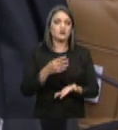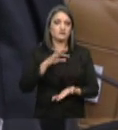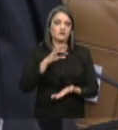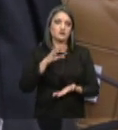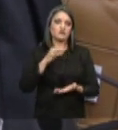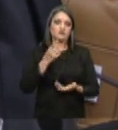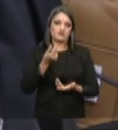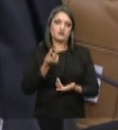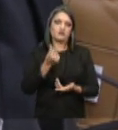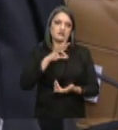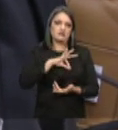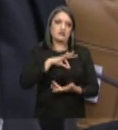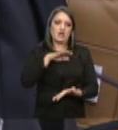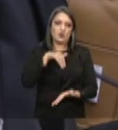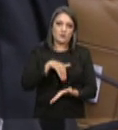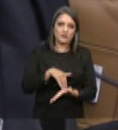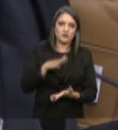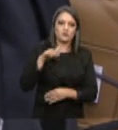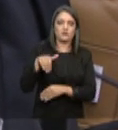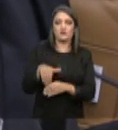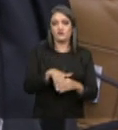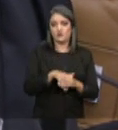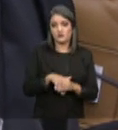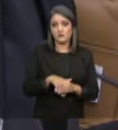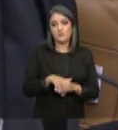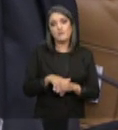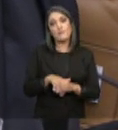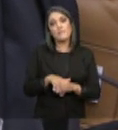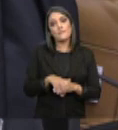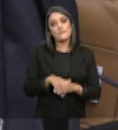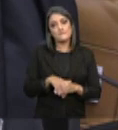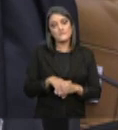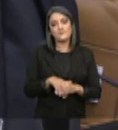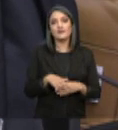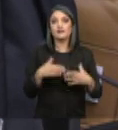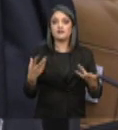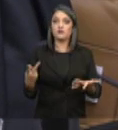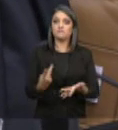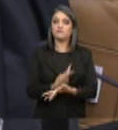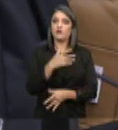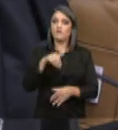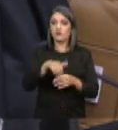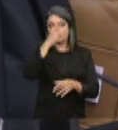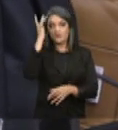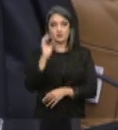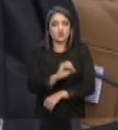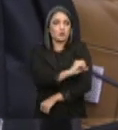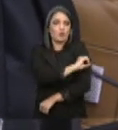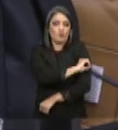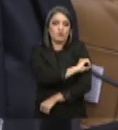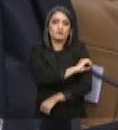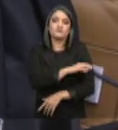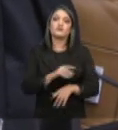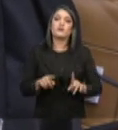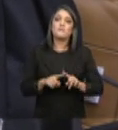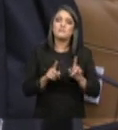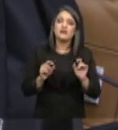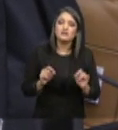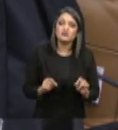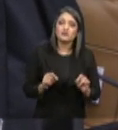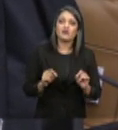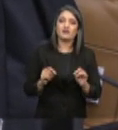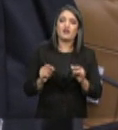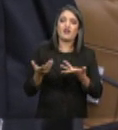votar e ali na lei optou-se o voto aos analfabetos mas a equívoca